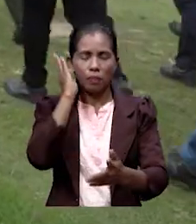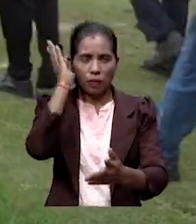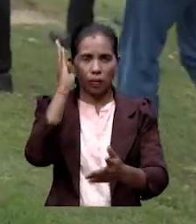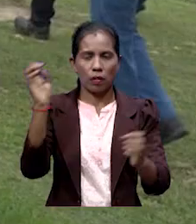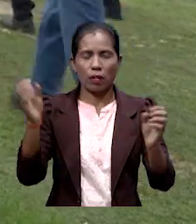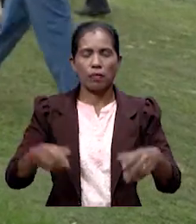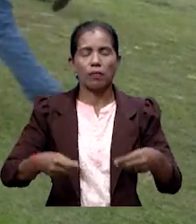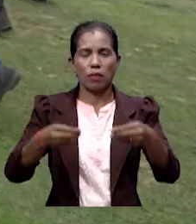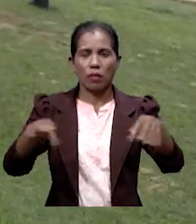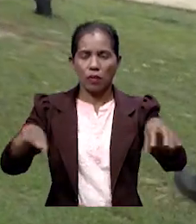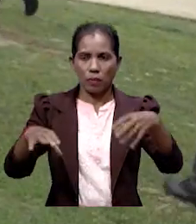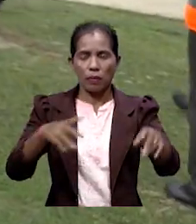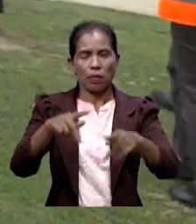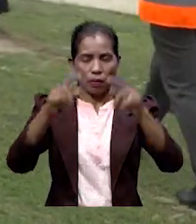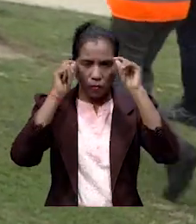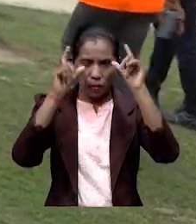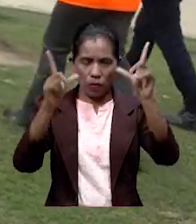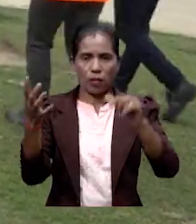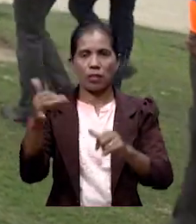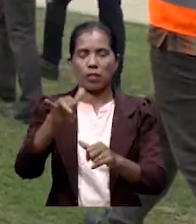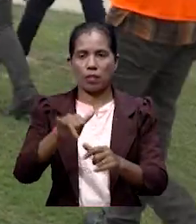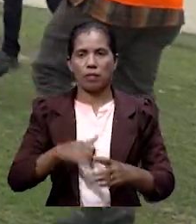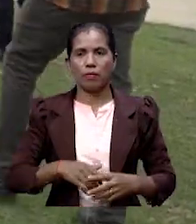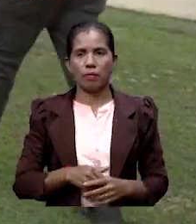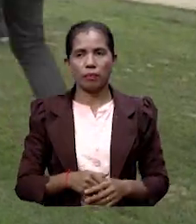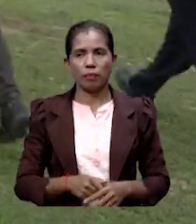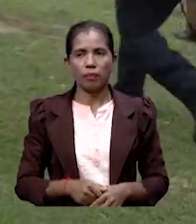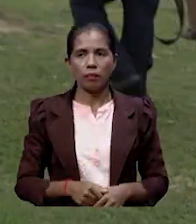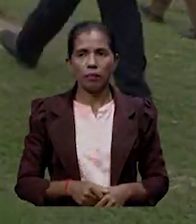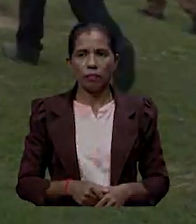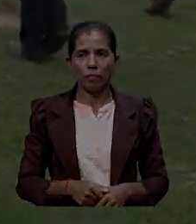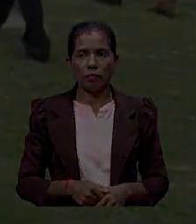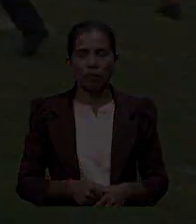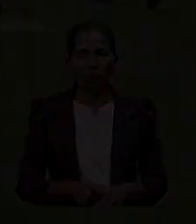emprego para Timor-Oansira. Bem-vinda, Ximenes. Adérito Ximenes, GMN.